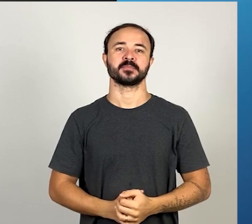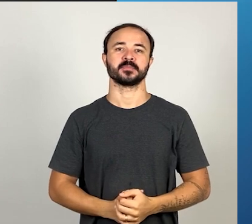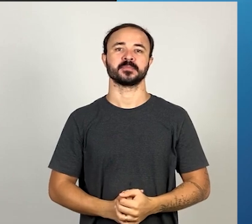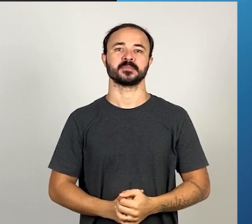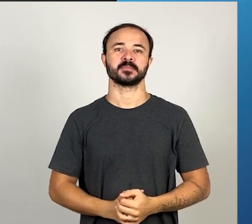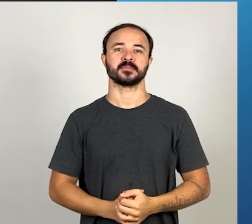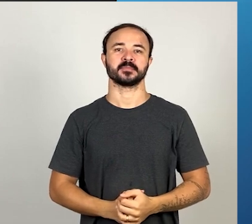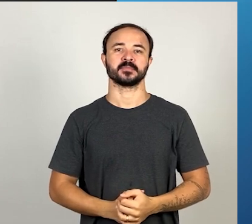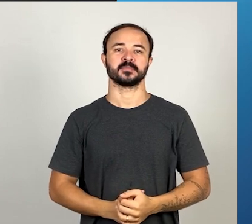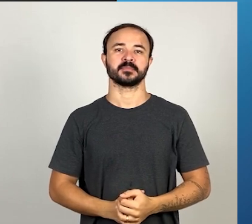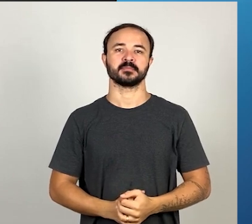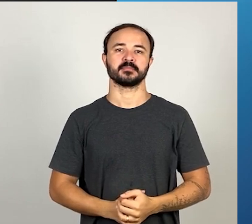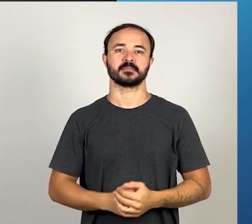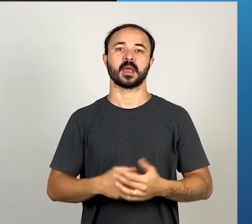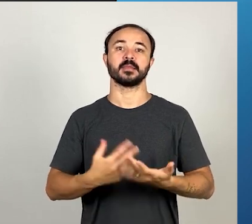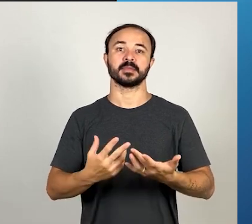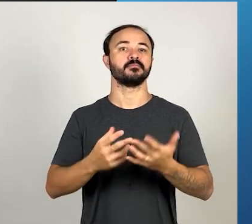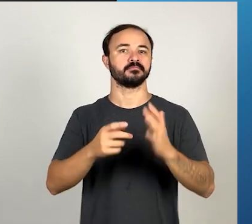primeiro verificar o código.